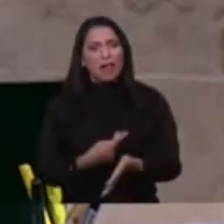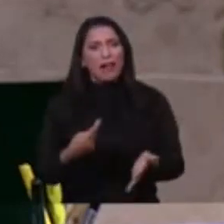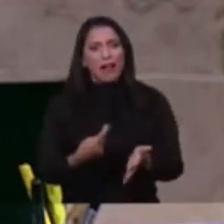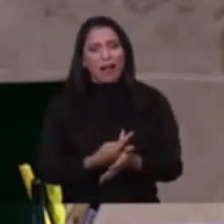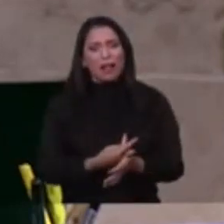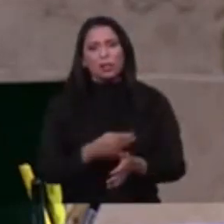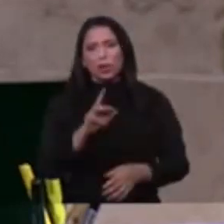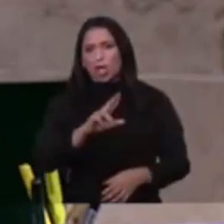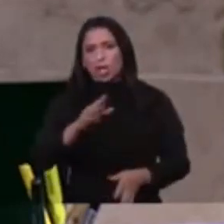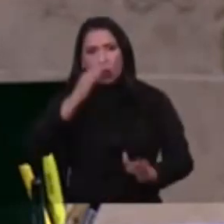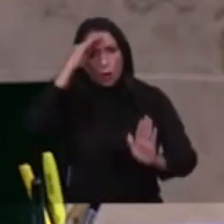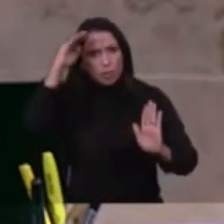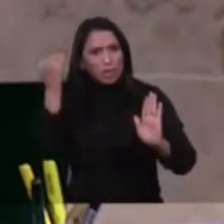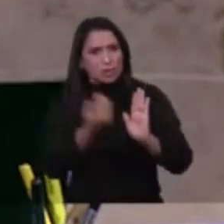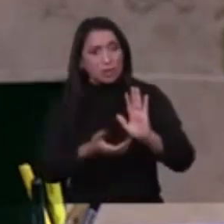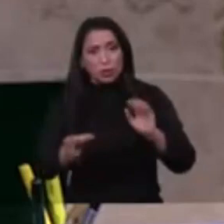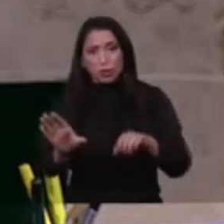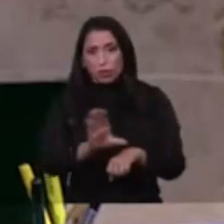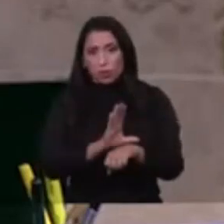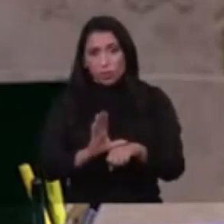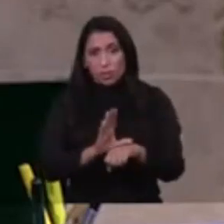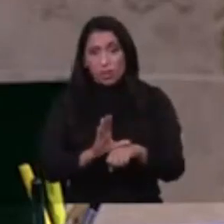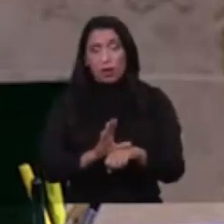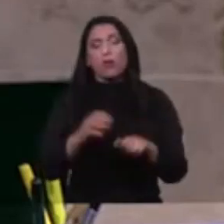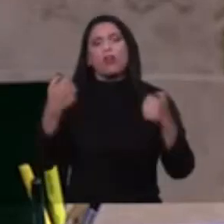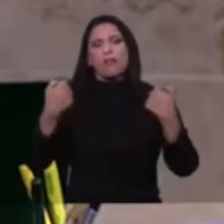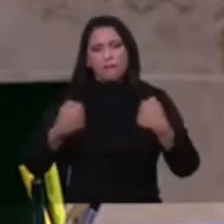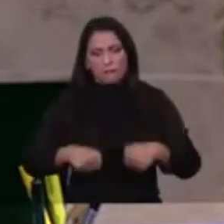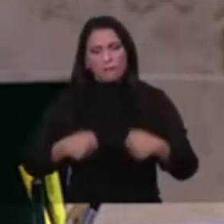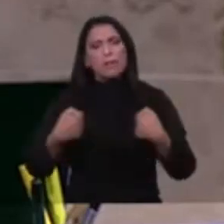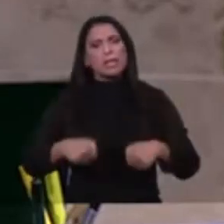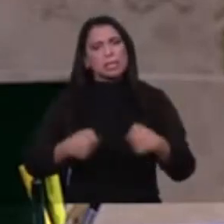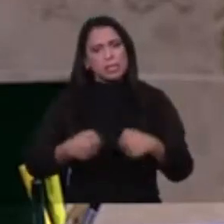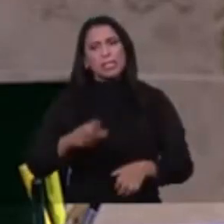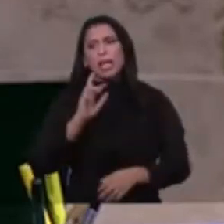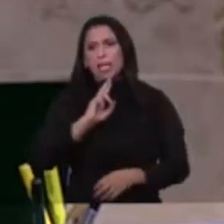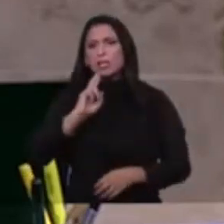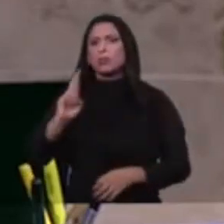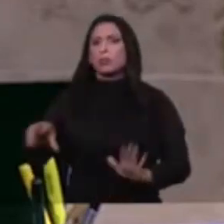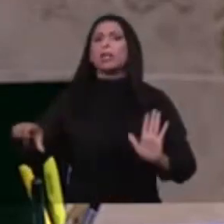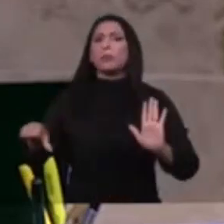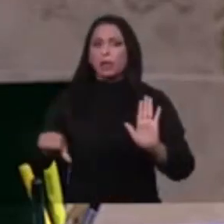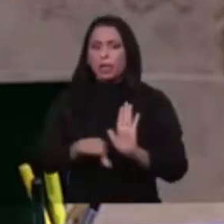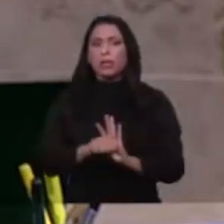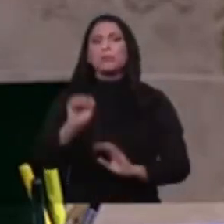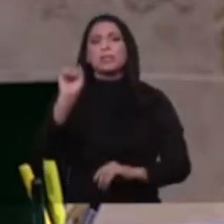normas constitucionais hão de responder pelos crimes daí resultantes.